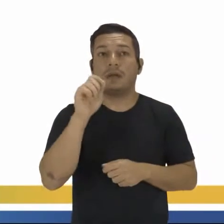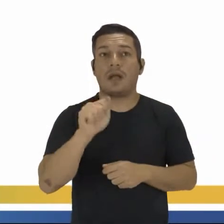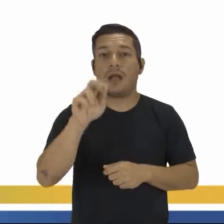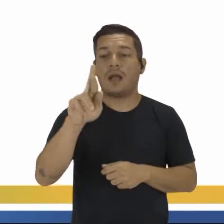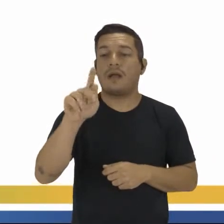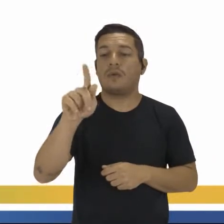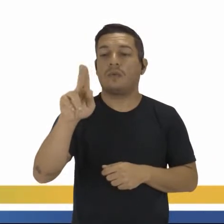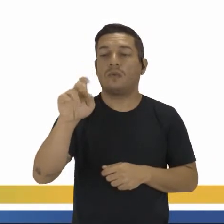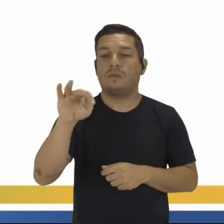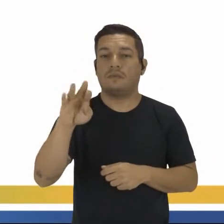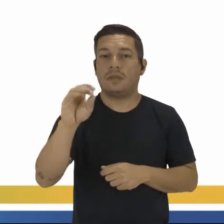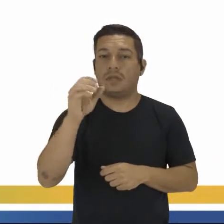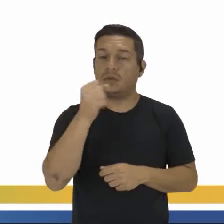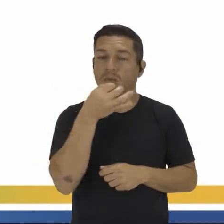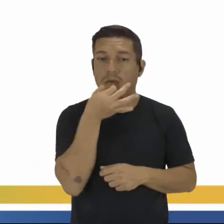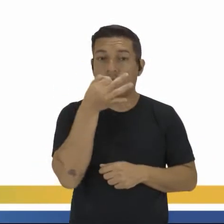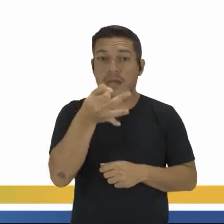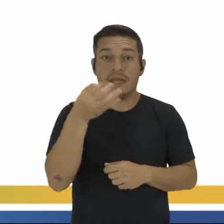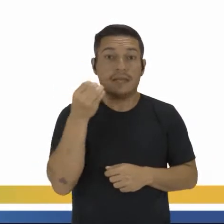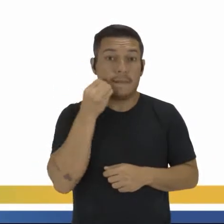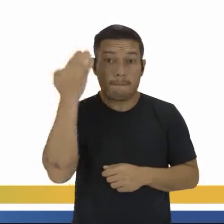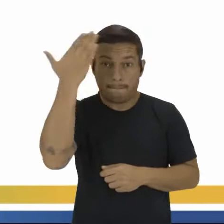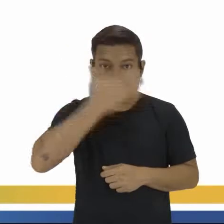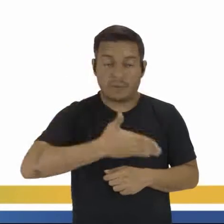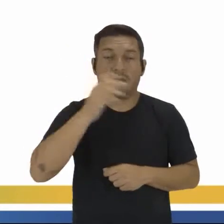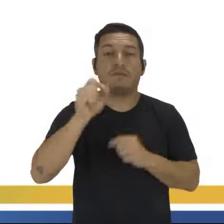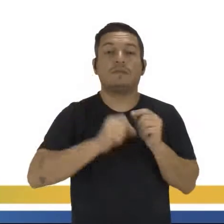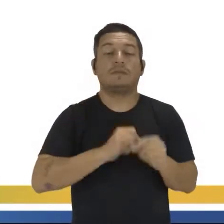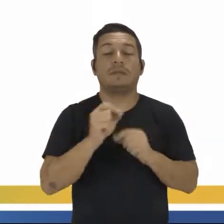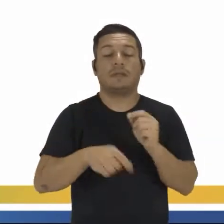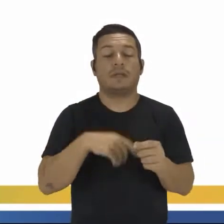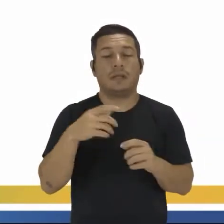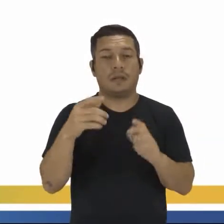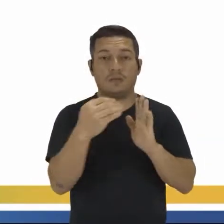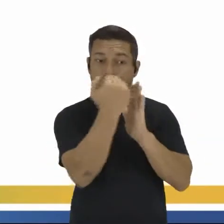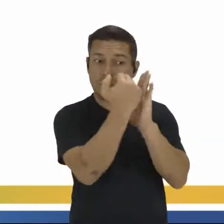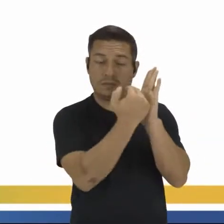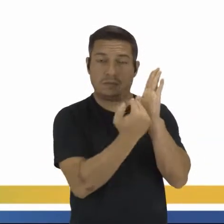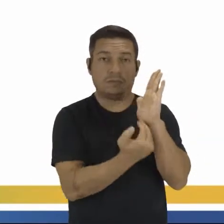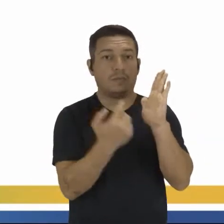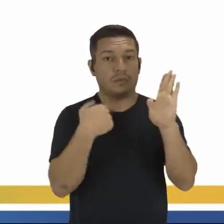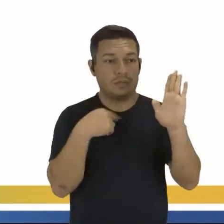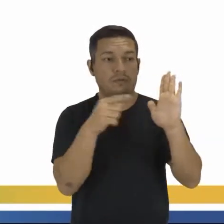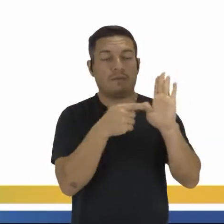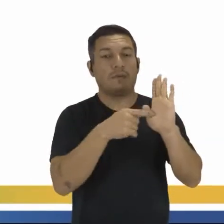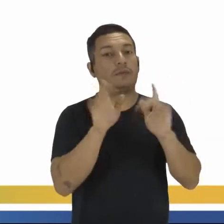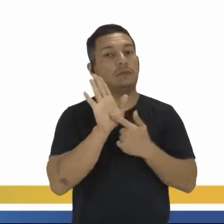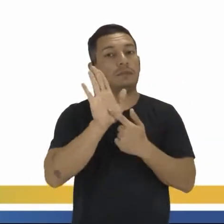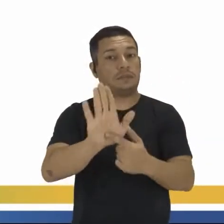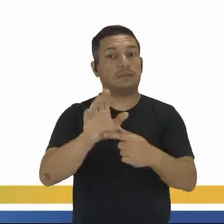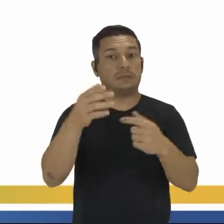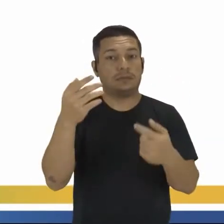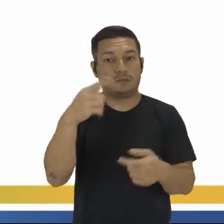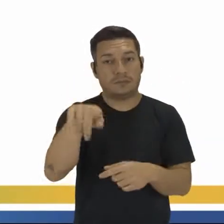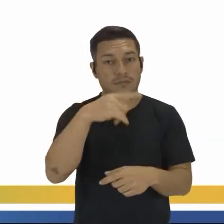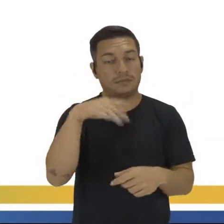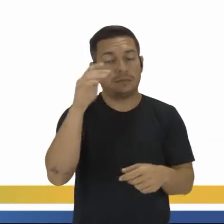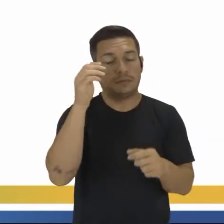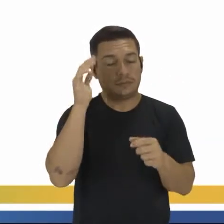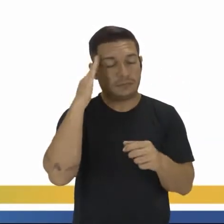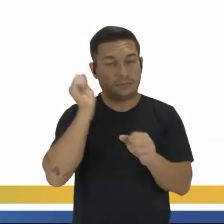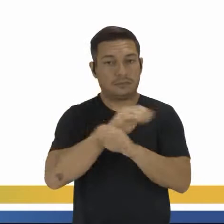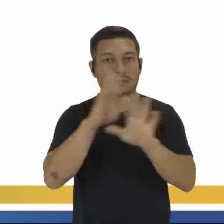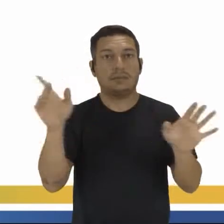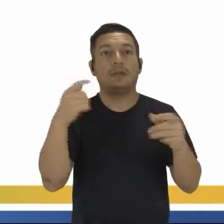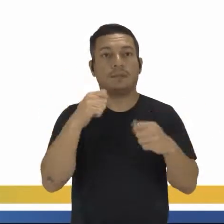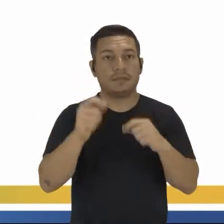que comprovem o ponto de vista defendido, ou seja, a sua tese. Lembro novamente que esses argumentos devem ser